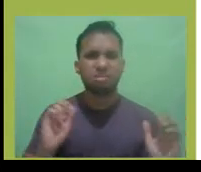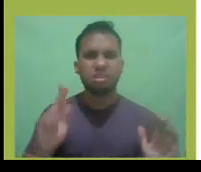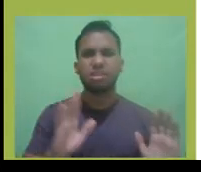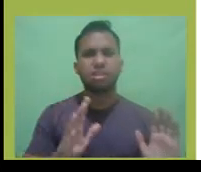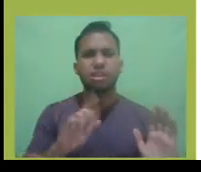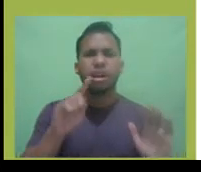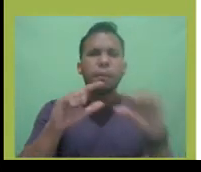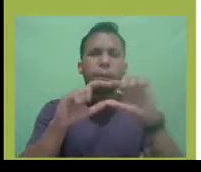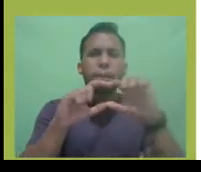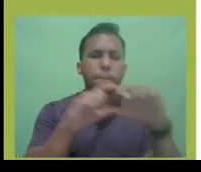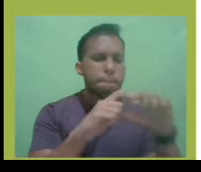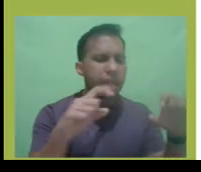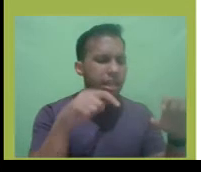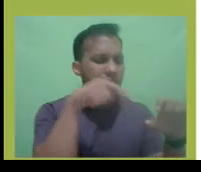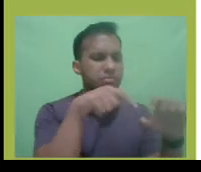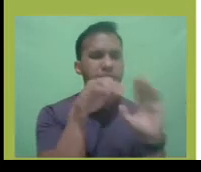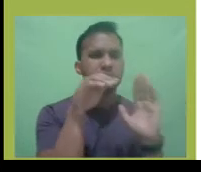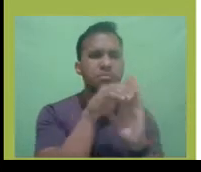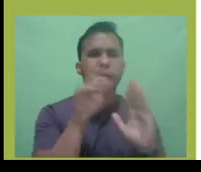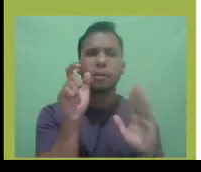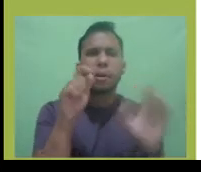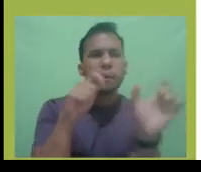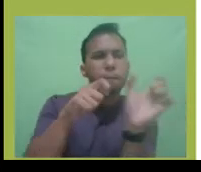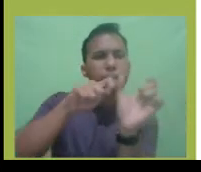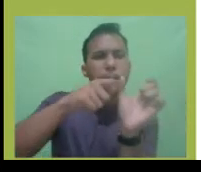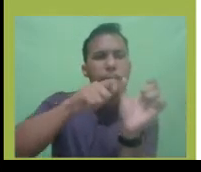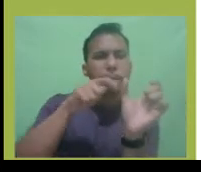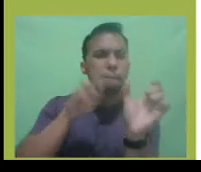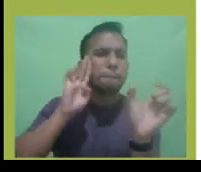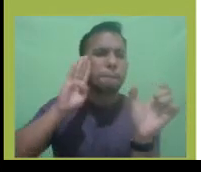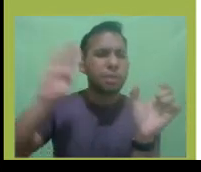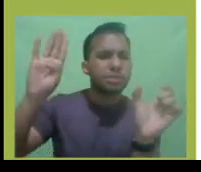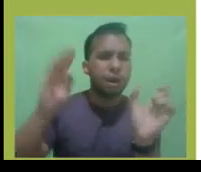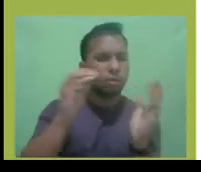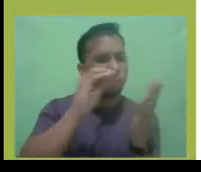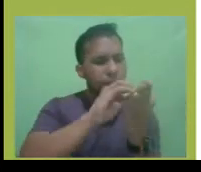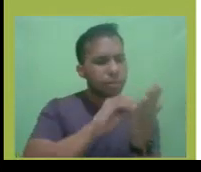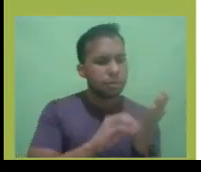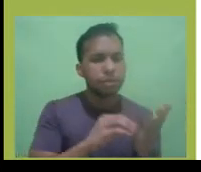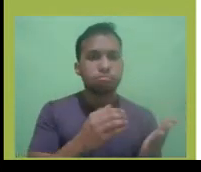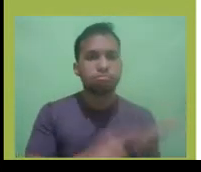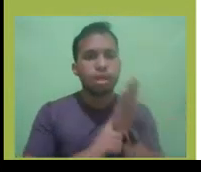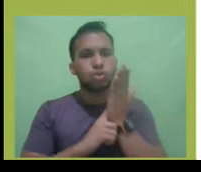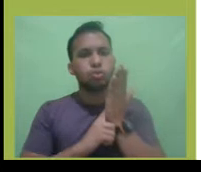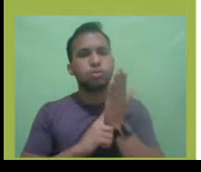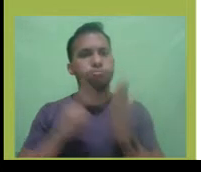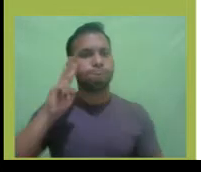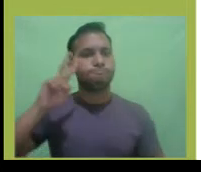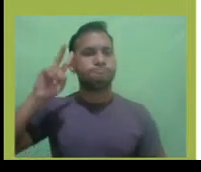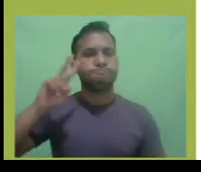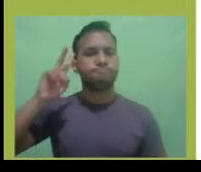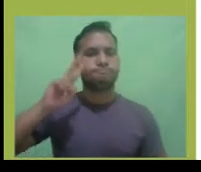papel pequenininhas, cartões, com frases-chave ou palavras-chave, sequência de palavras-chave que vão